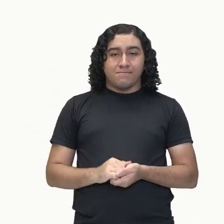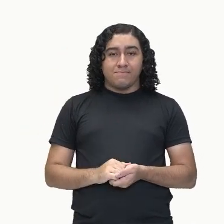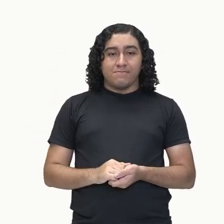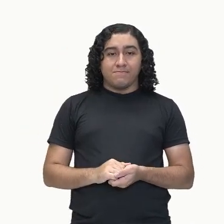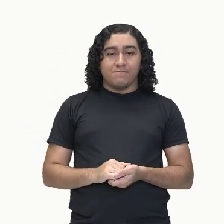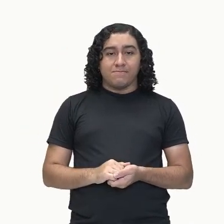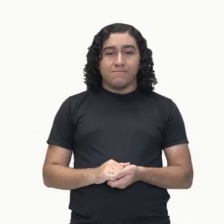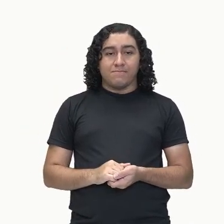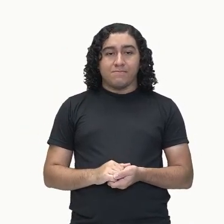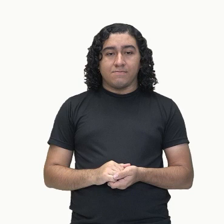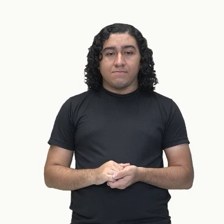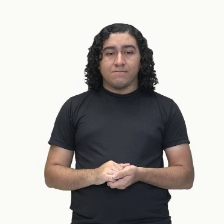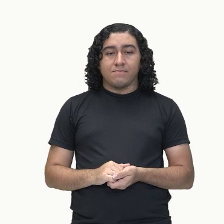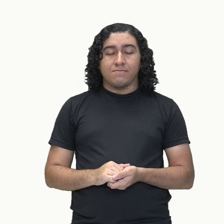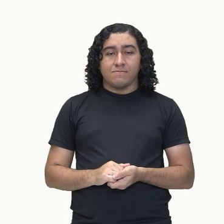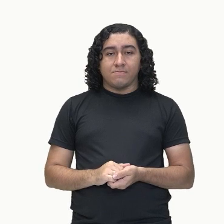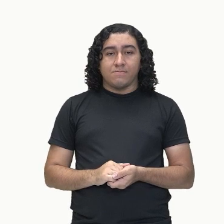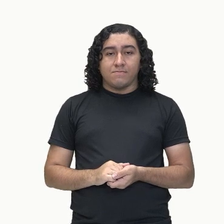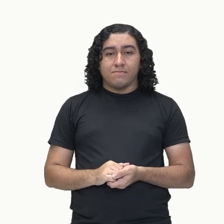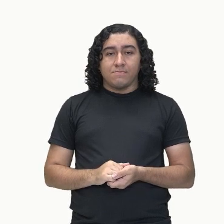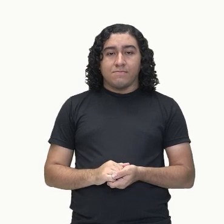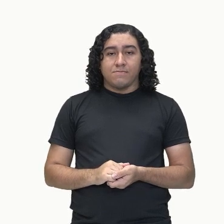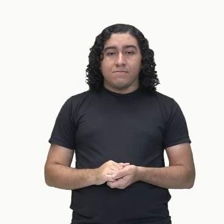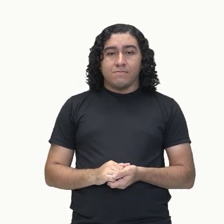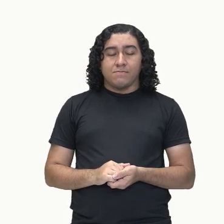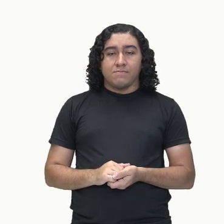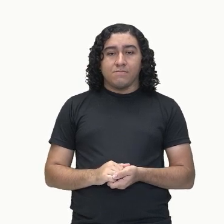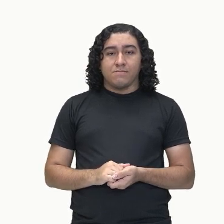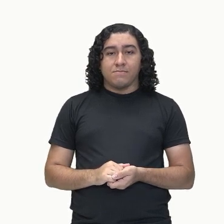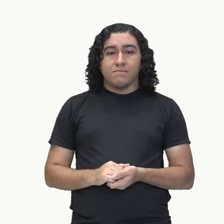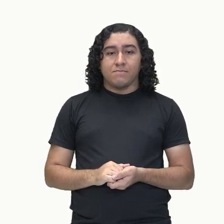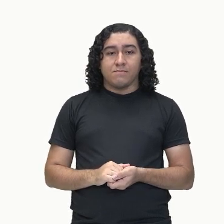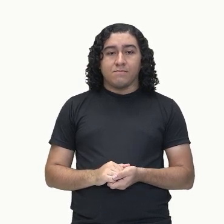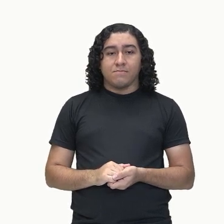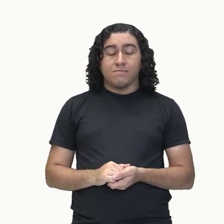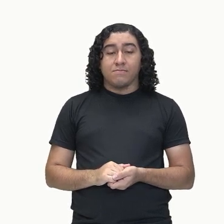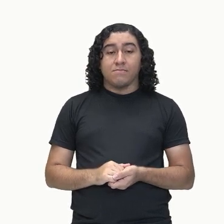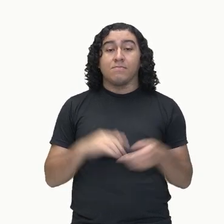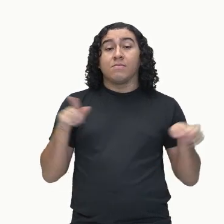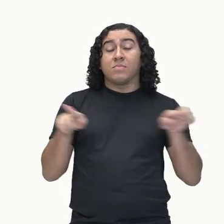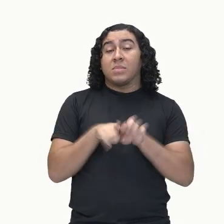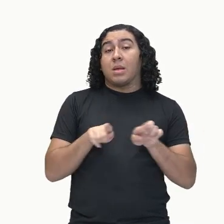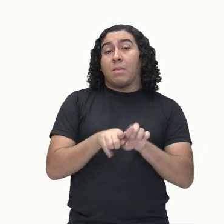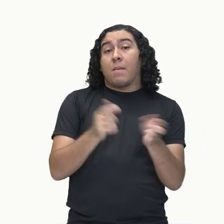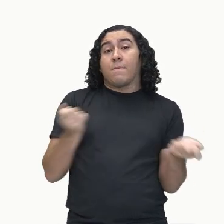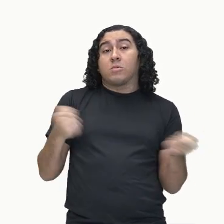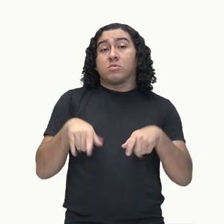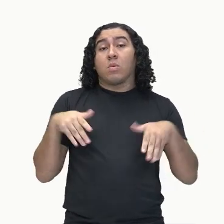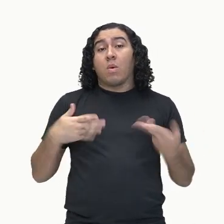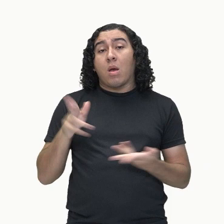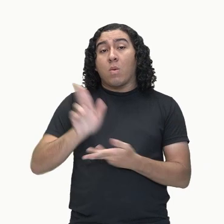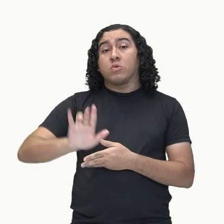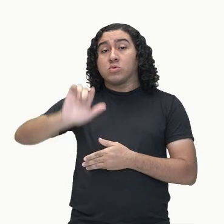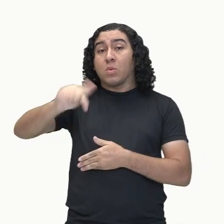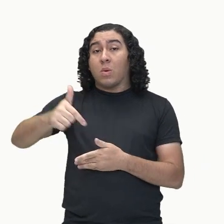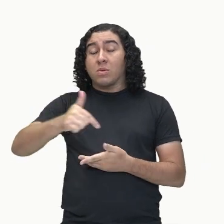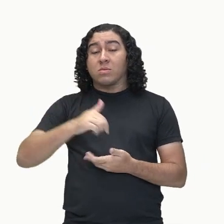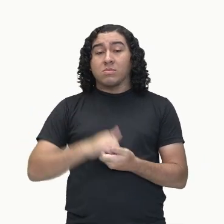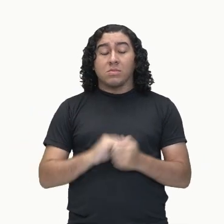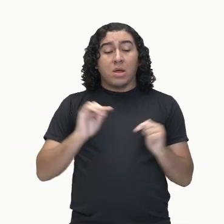quea que nos e também serve também Professor